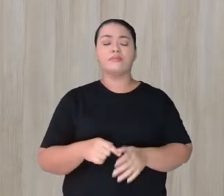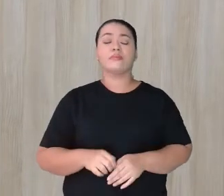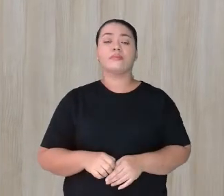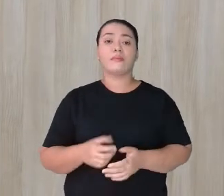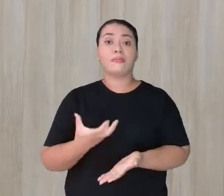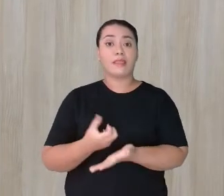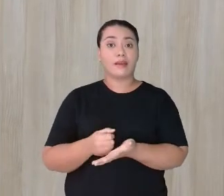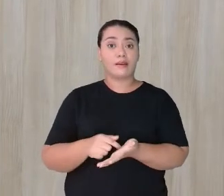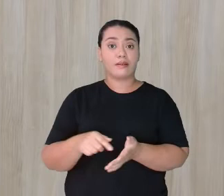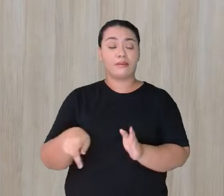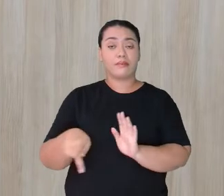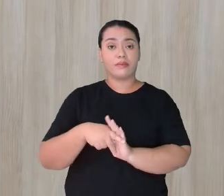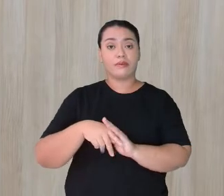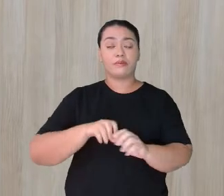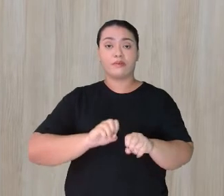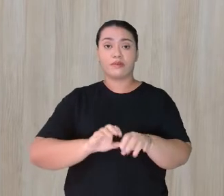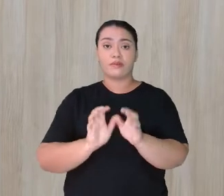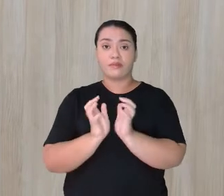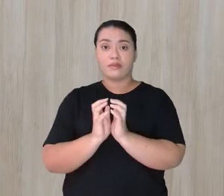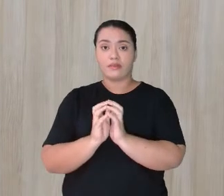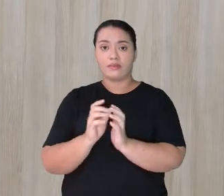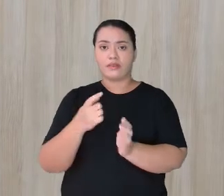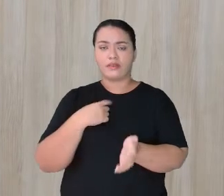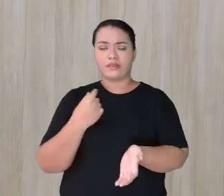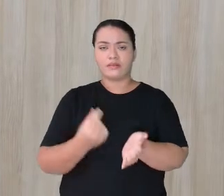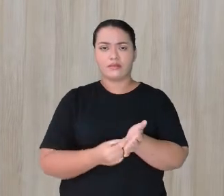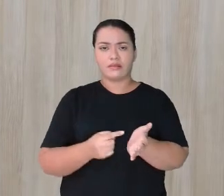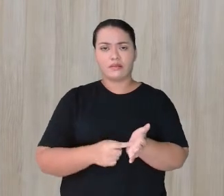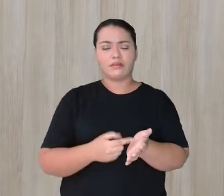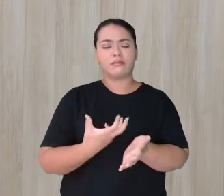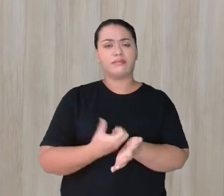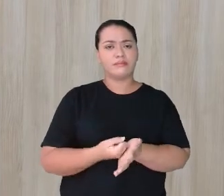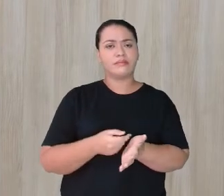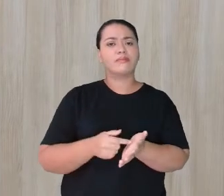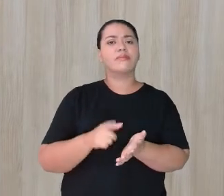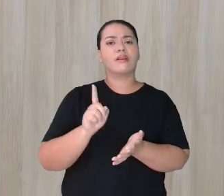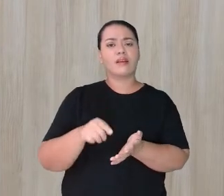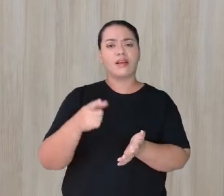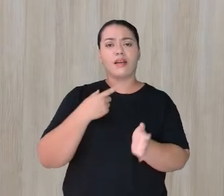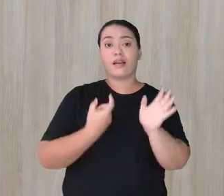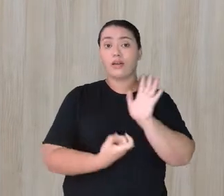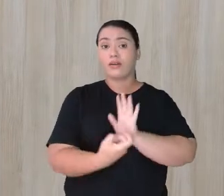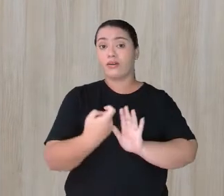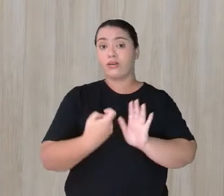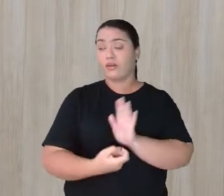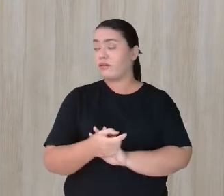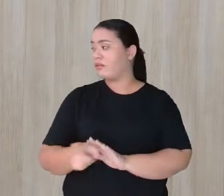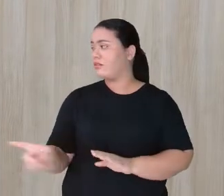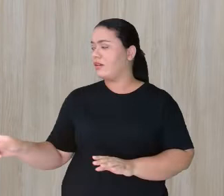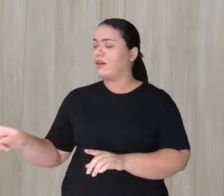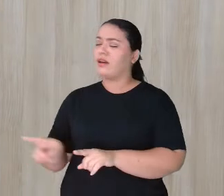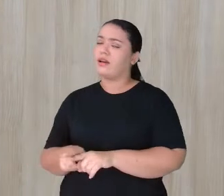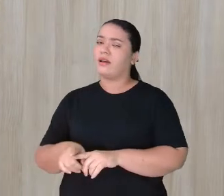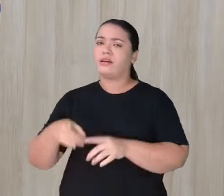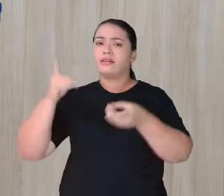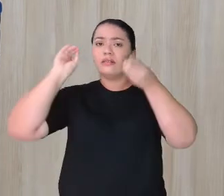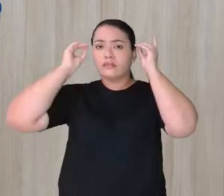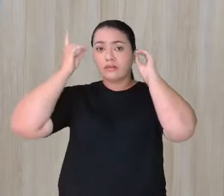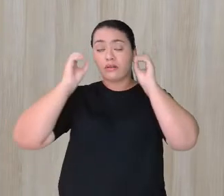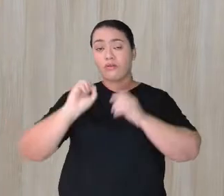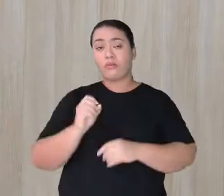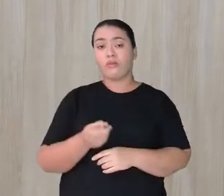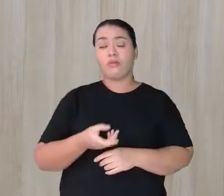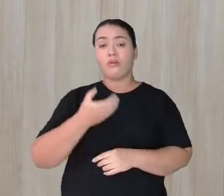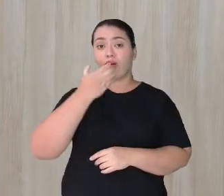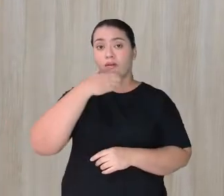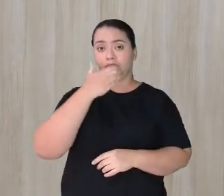baixar o aplicativo no celular de vocês, então tá aí o QR Code, quem tem celular iOS ou Android,